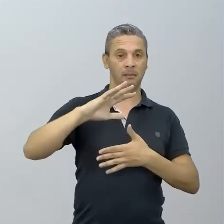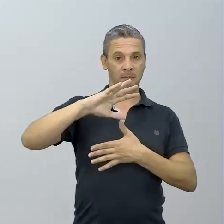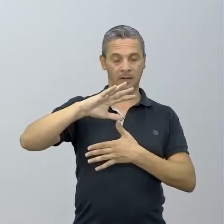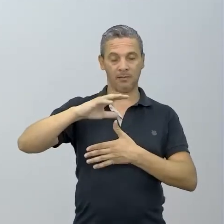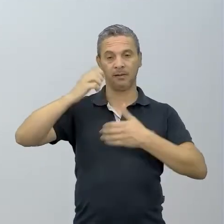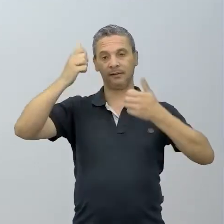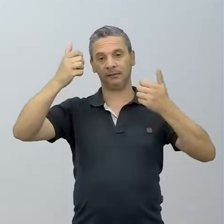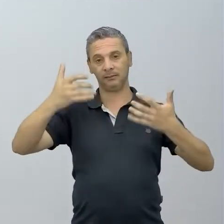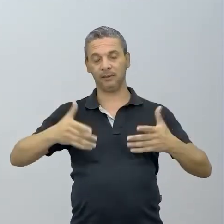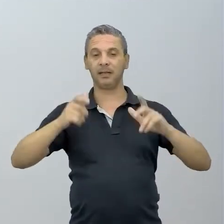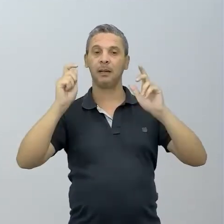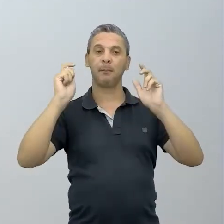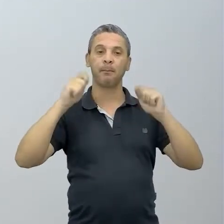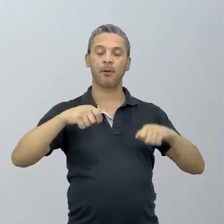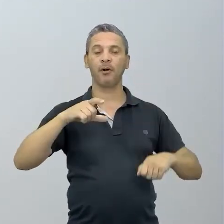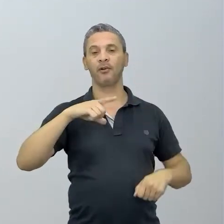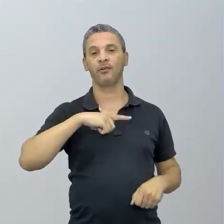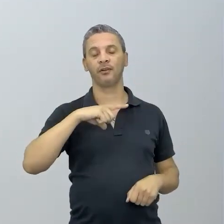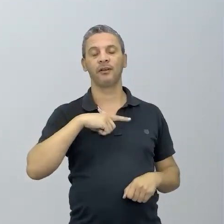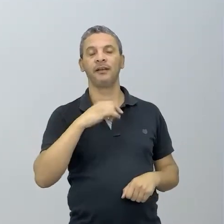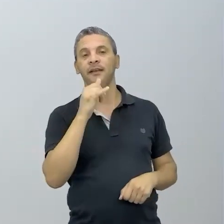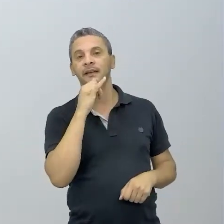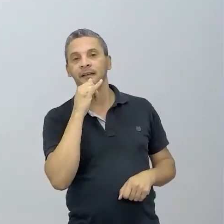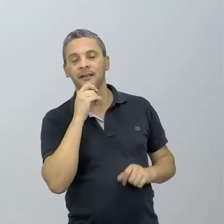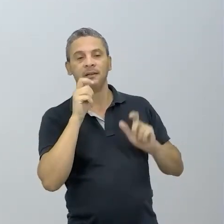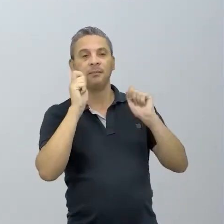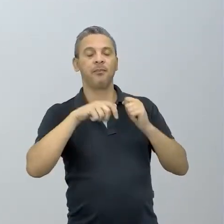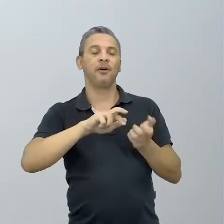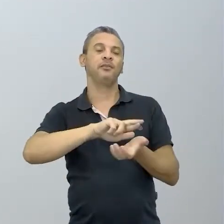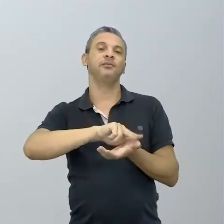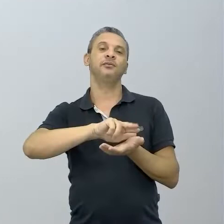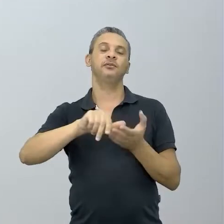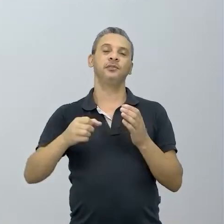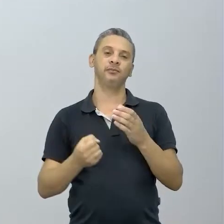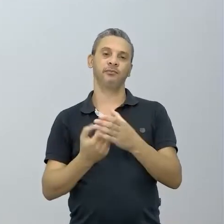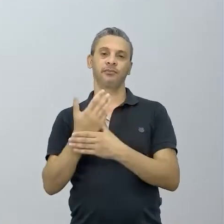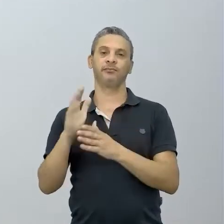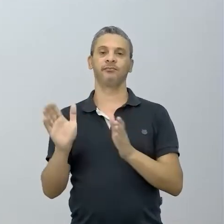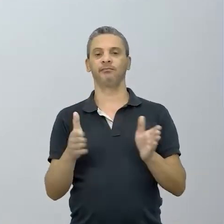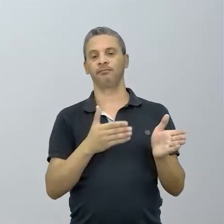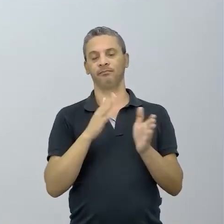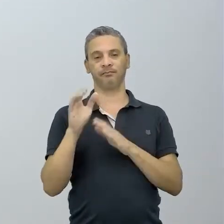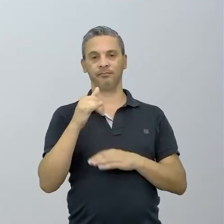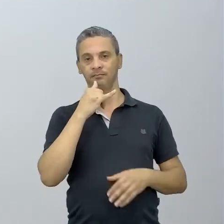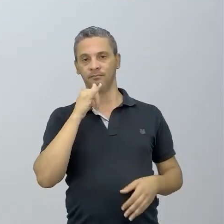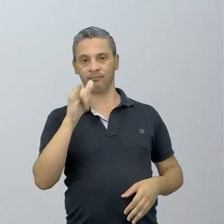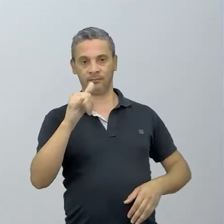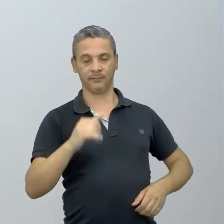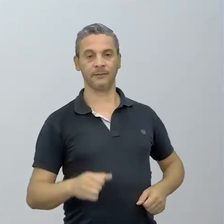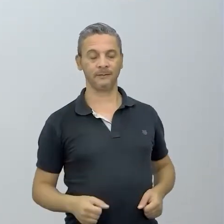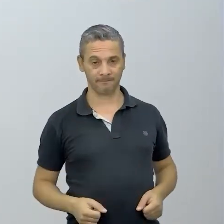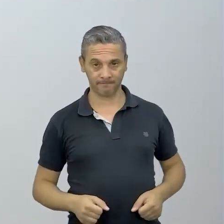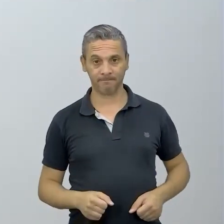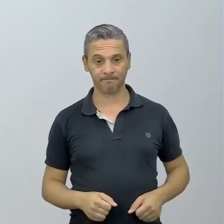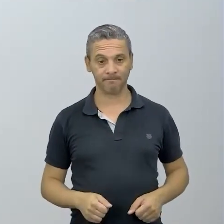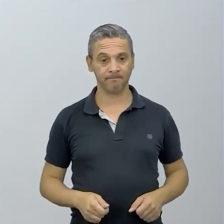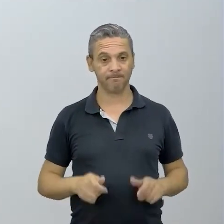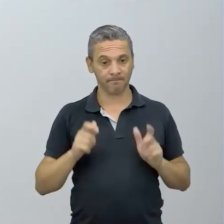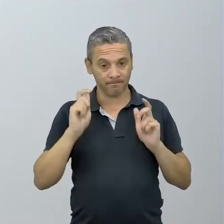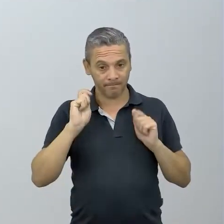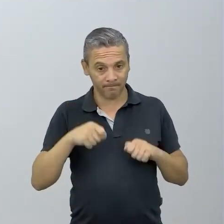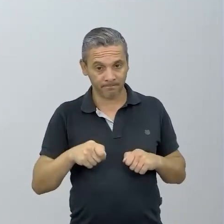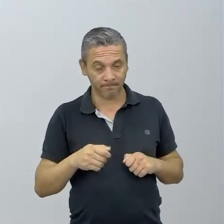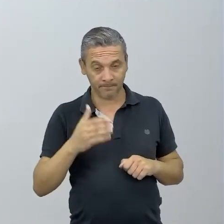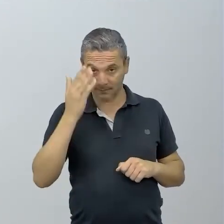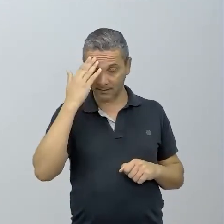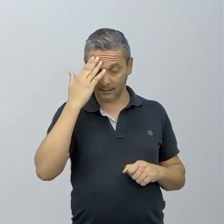onde a gente pode ter algumas possibilidades de produção de eletricidade por geotérmicas. Possibilidades,